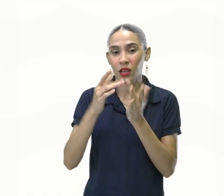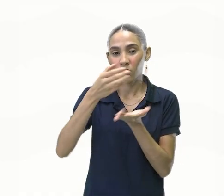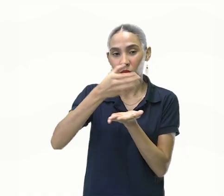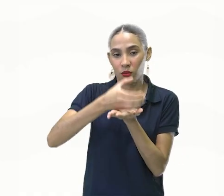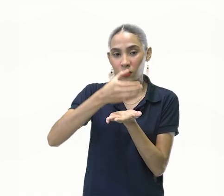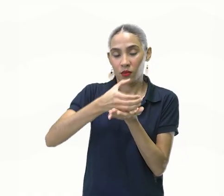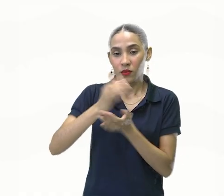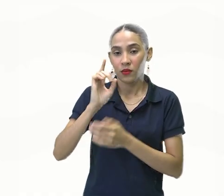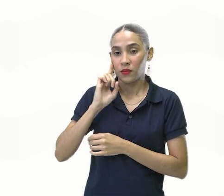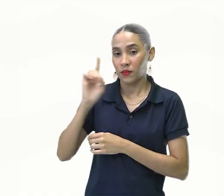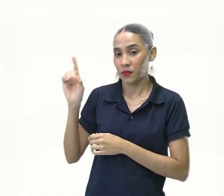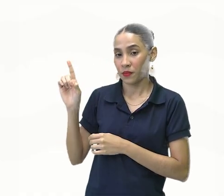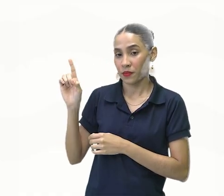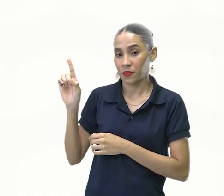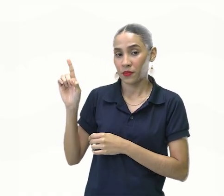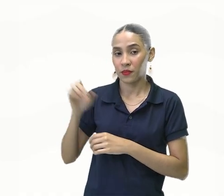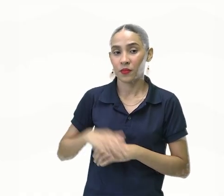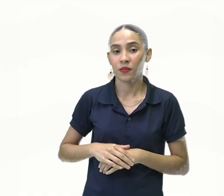refração,